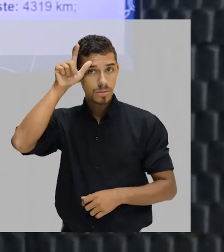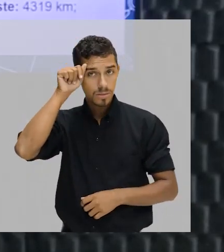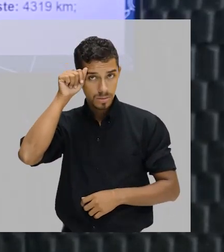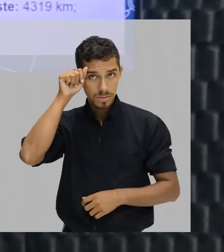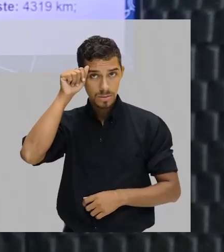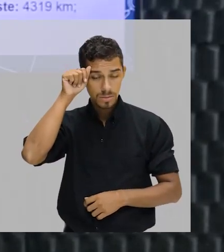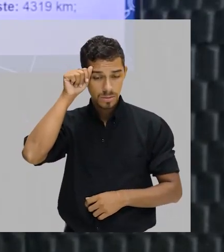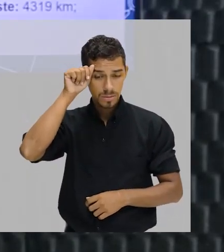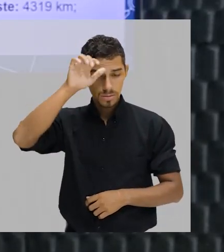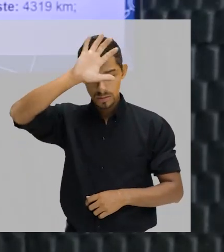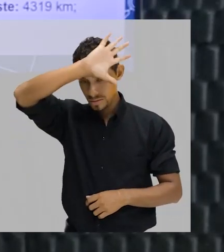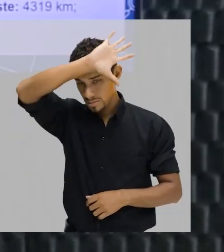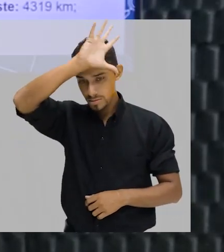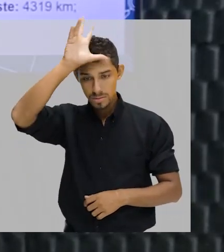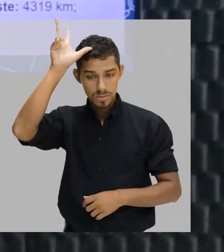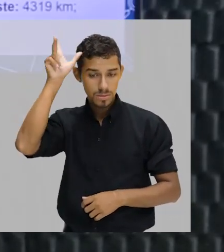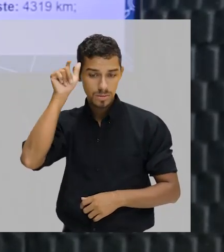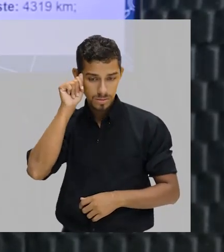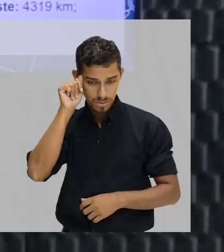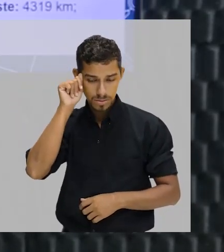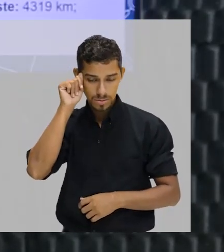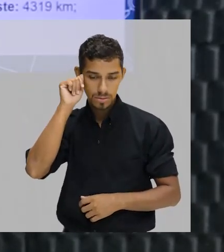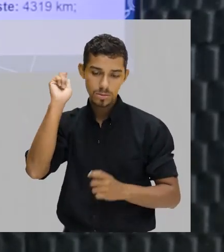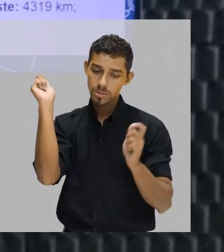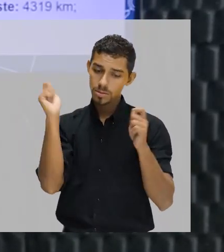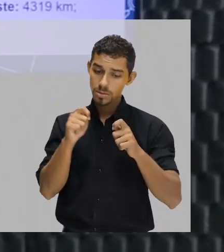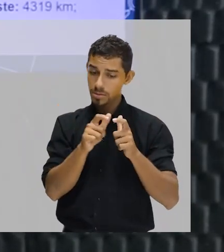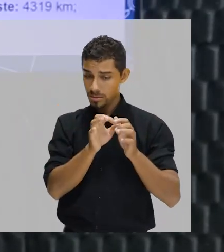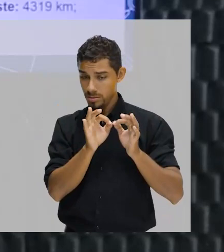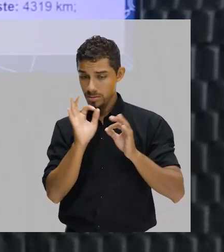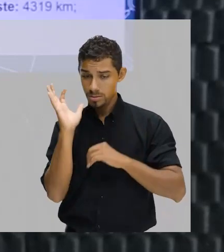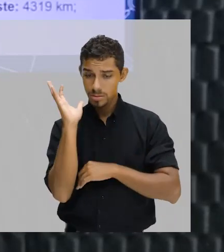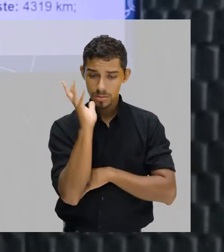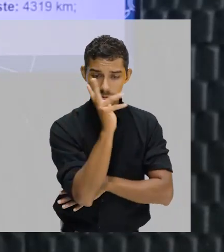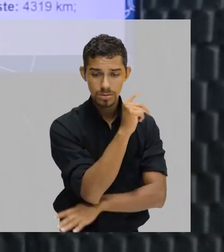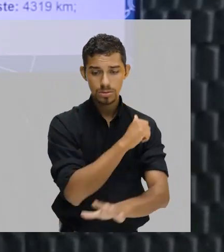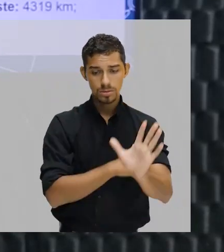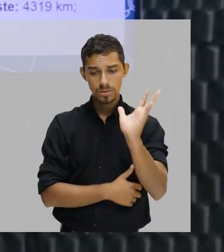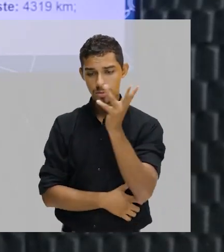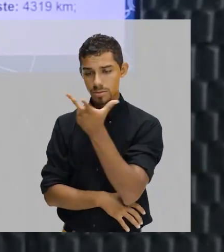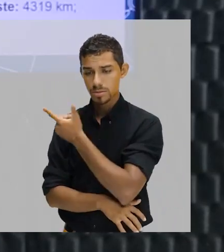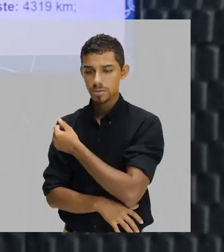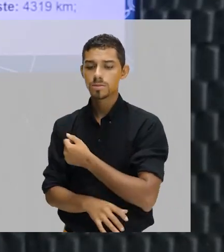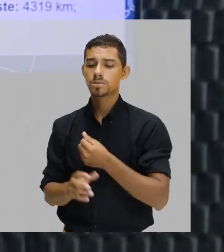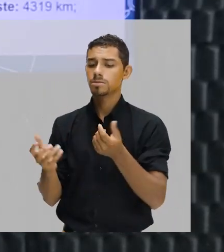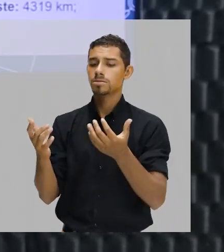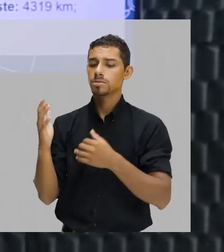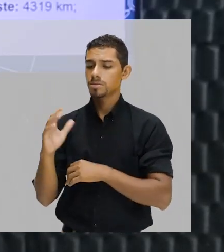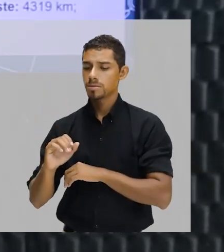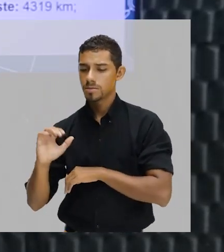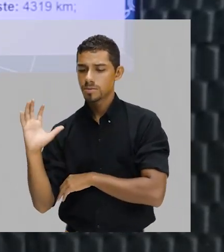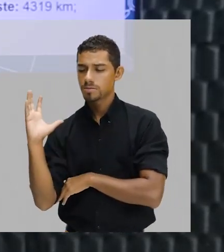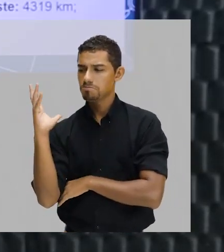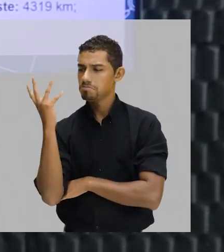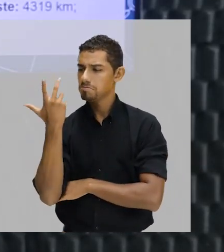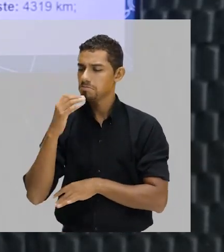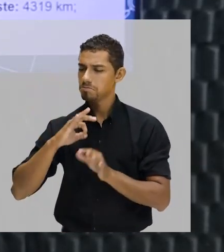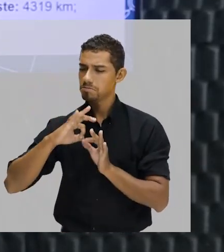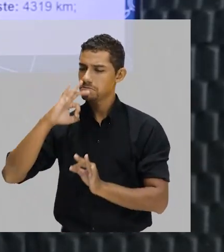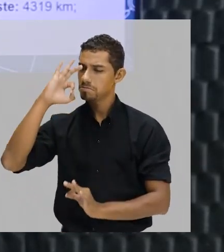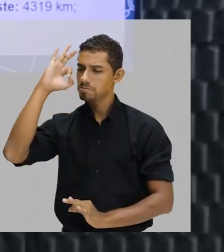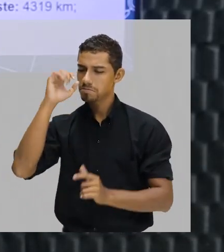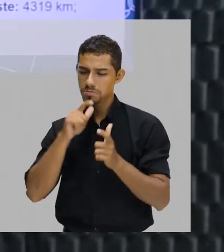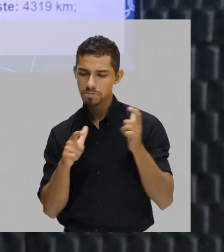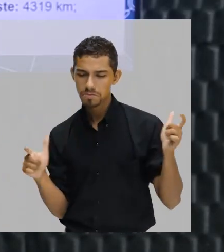uma floresta de grande porte, que nós falamos latifoliada hidrófila, né, ou seja, de árvores de grande porte,